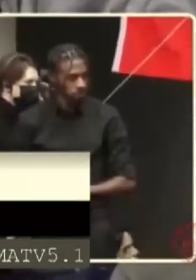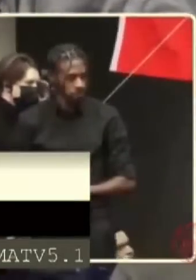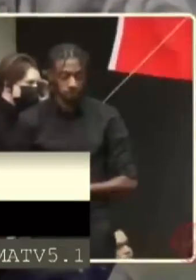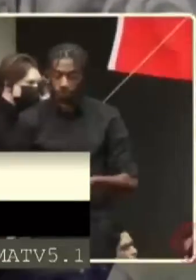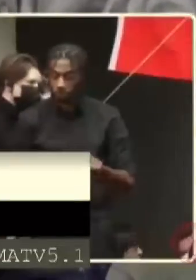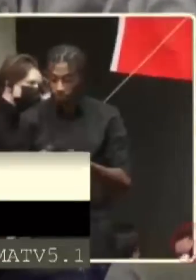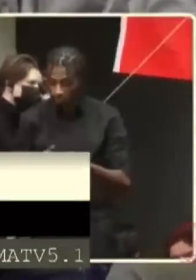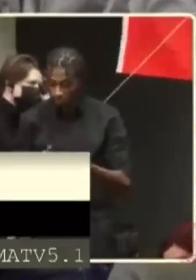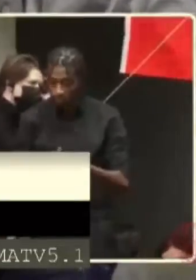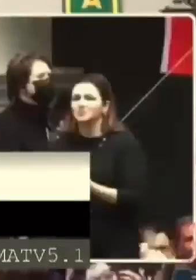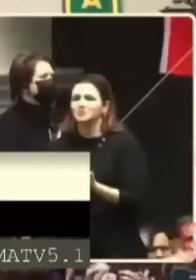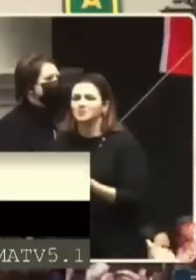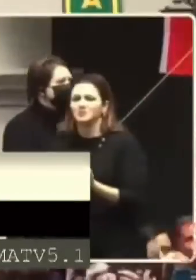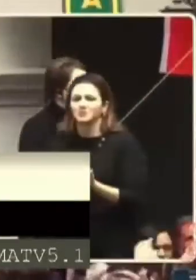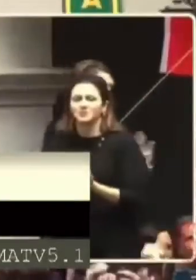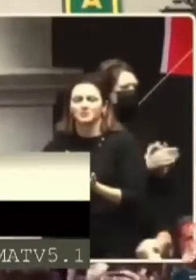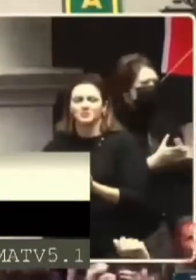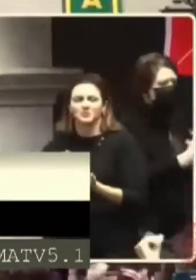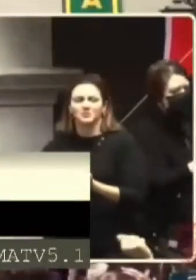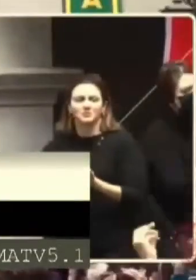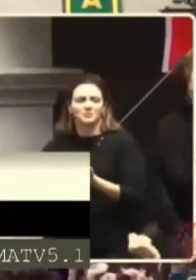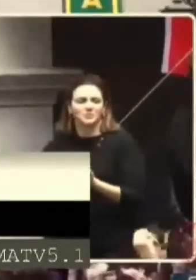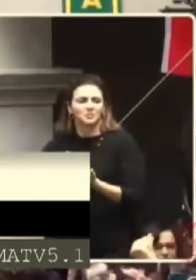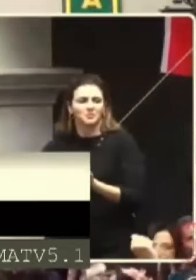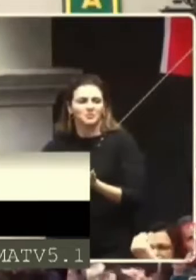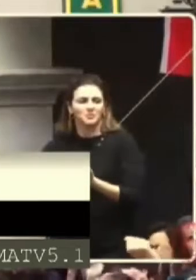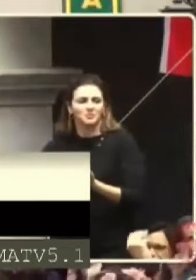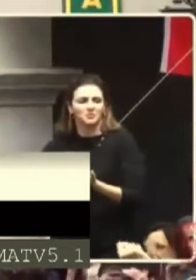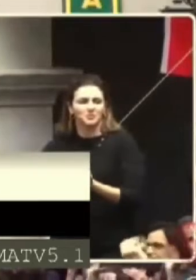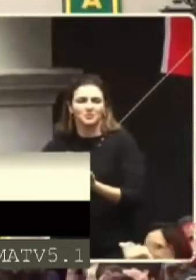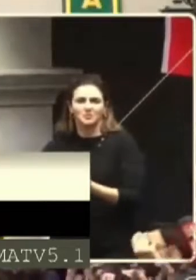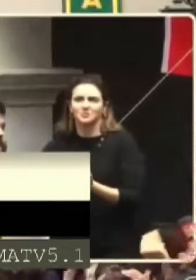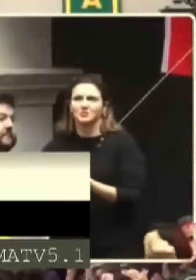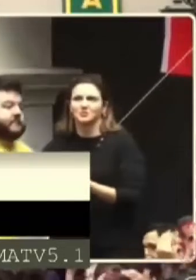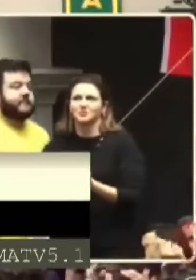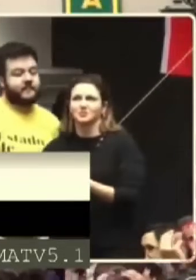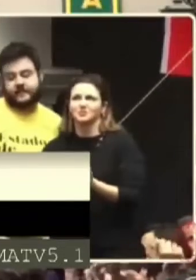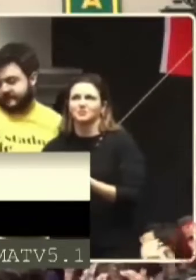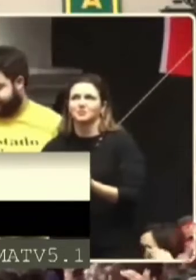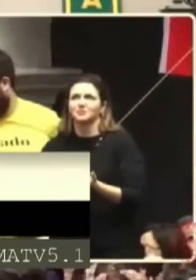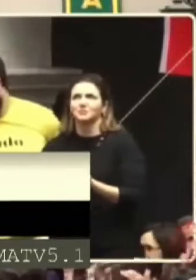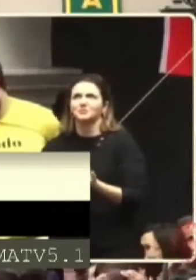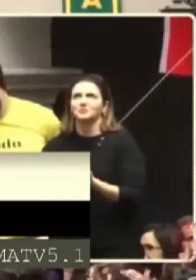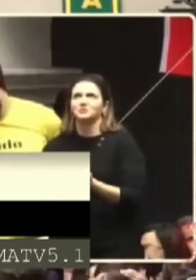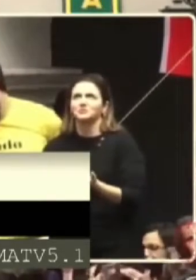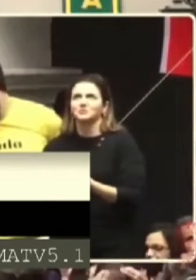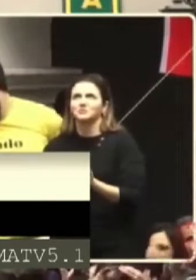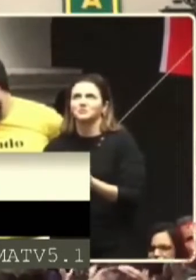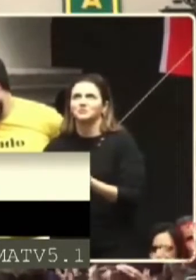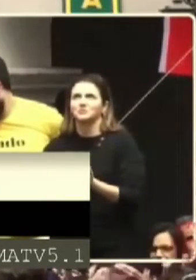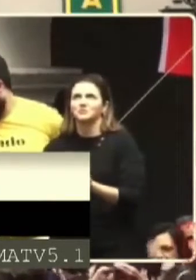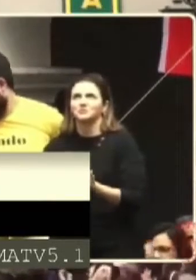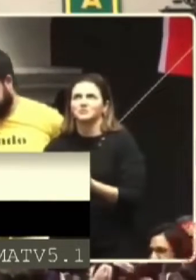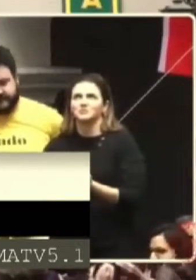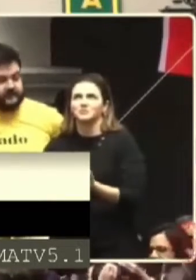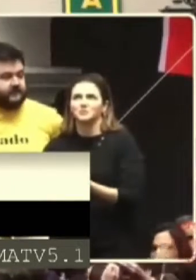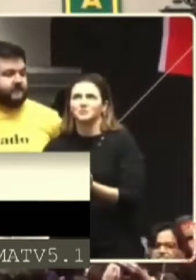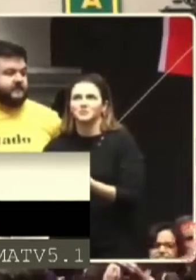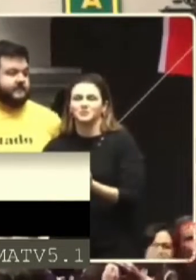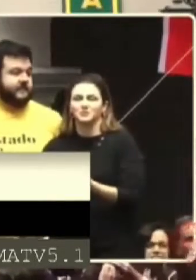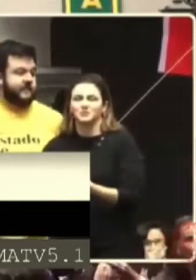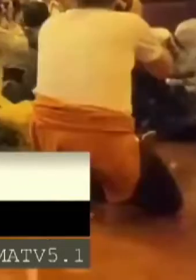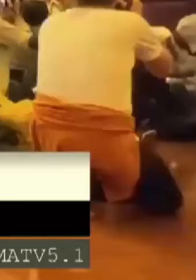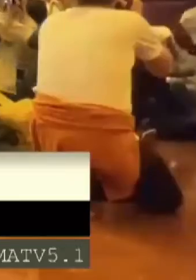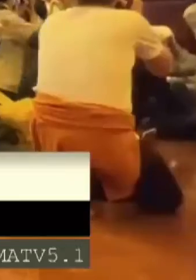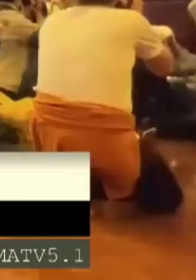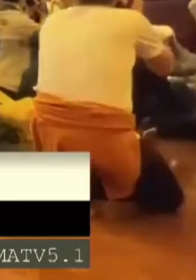houve manifestações do público contra o presidente Jair Bolsonaro. Além da carta da USP, o Manifesto em Defesa da Democracia